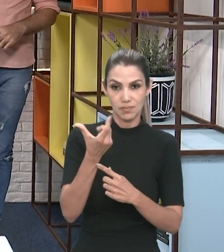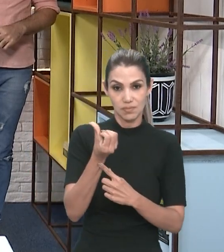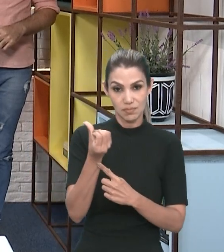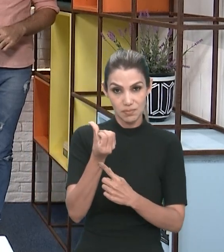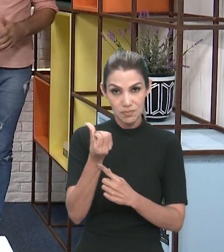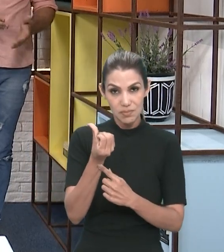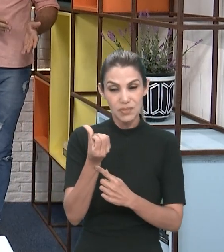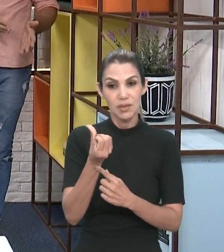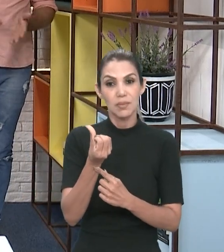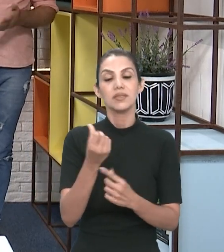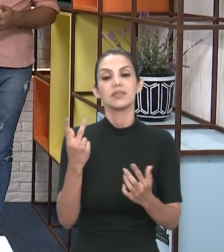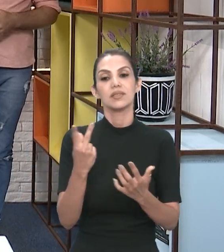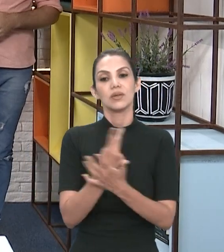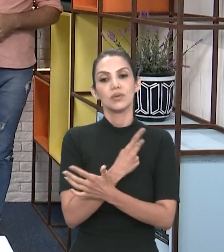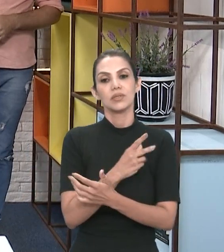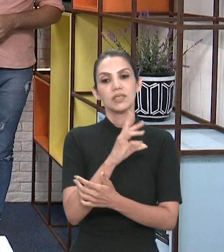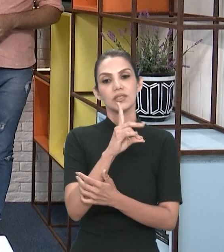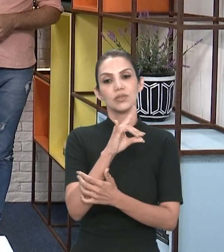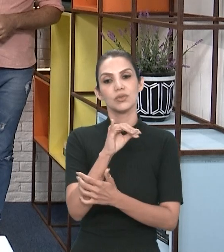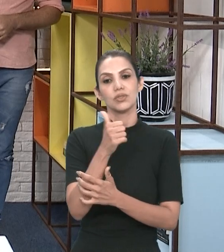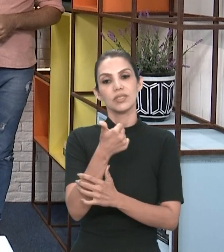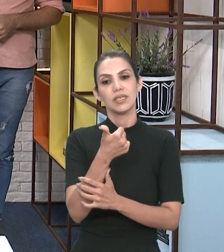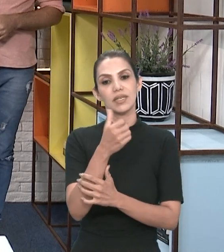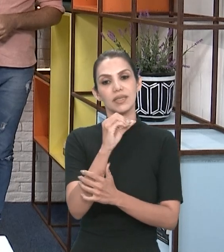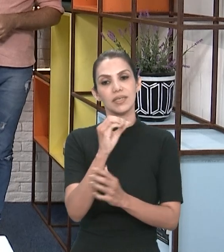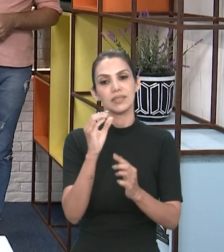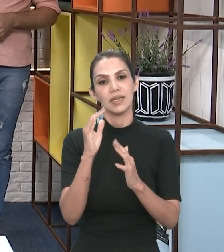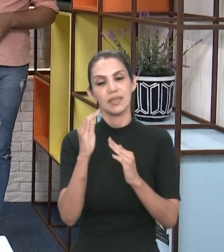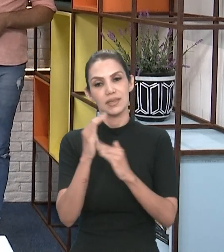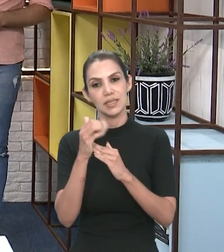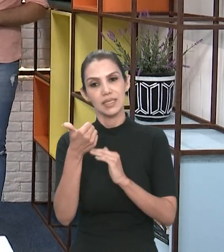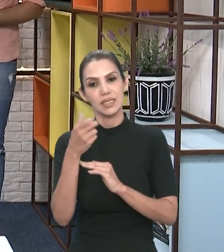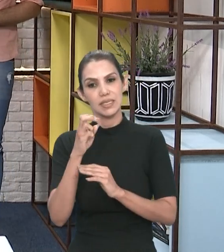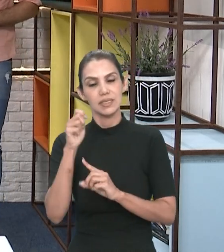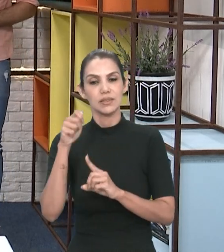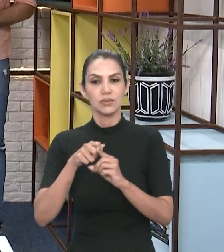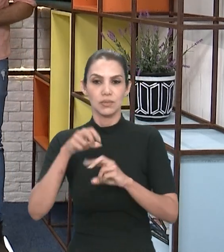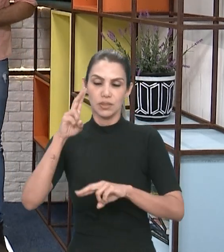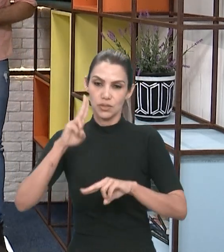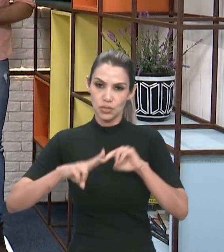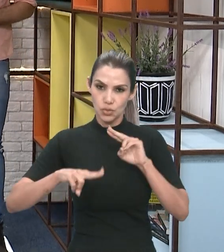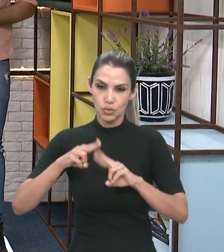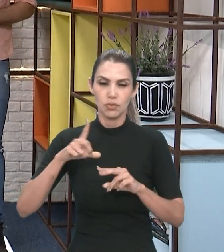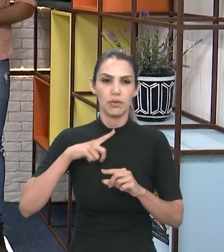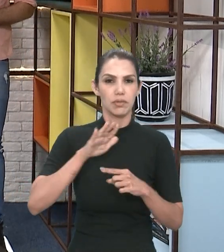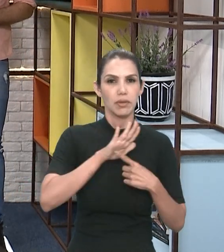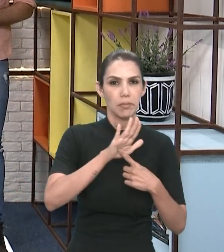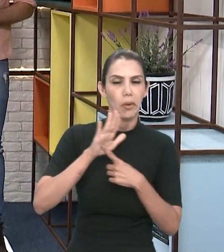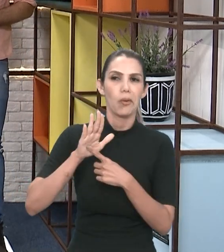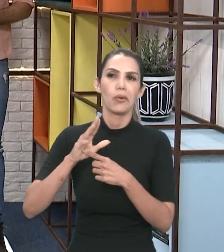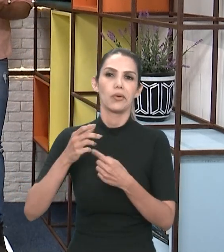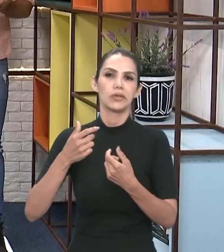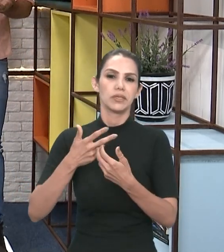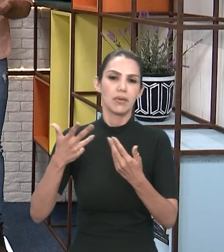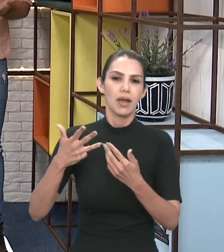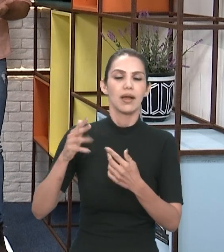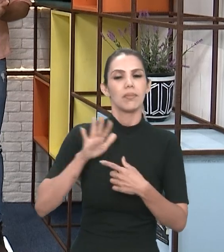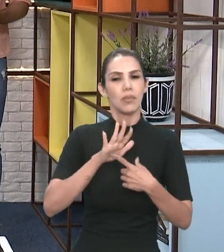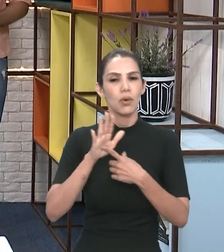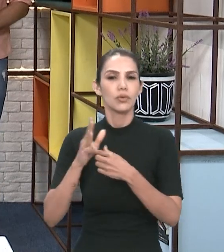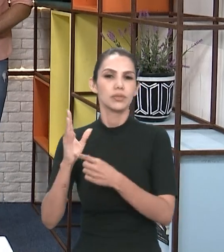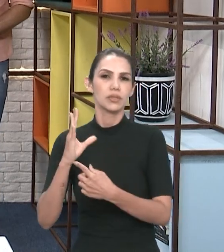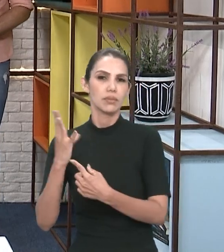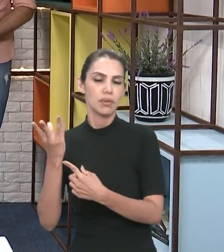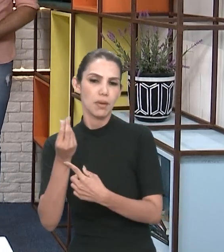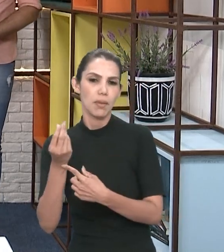será realizada de 10 a 15 de junho, com mostras competitivas, debates e atrações culturais. O FICA é promovido